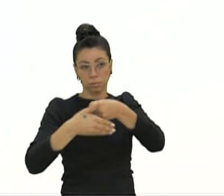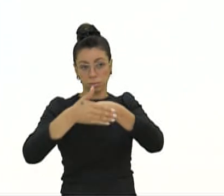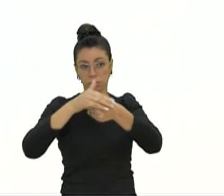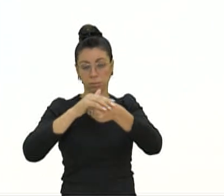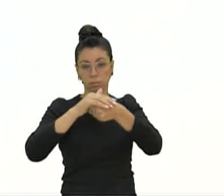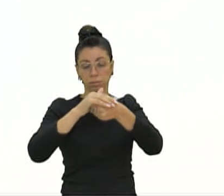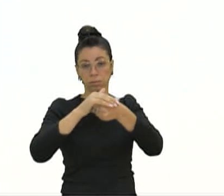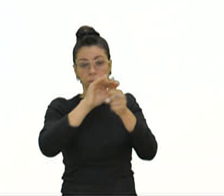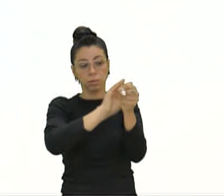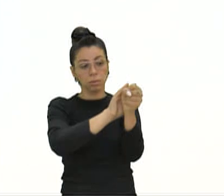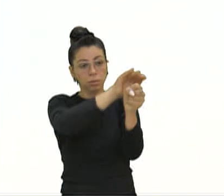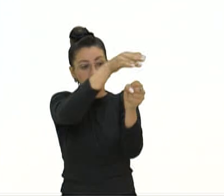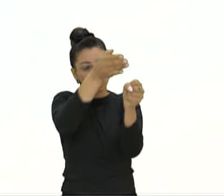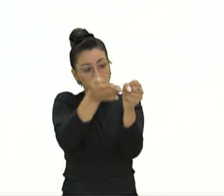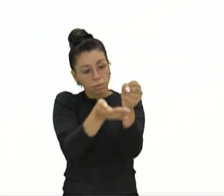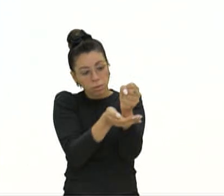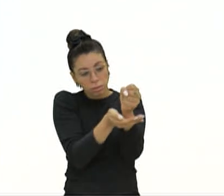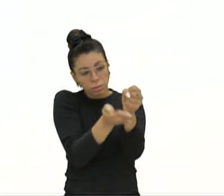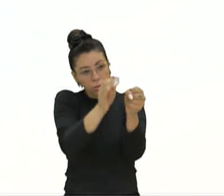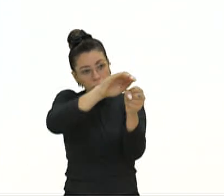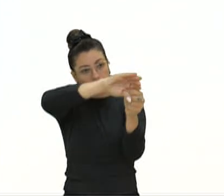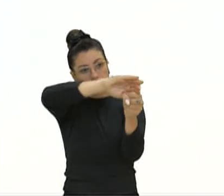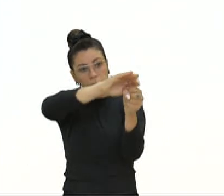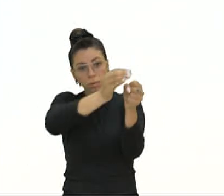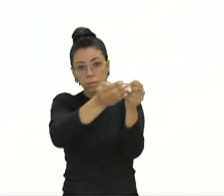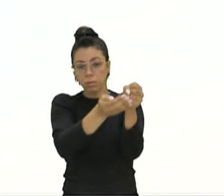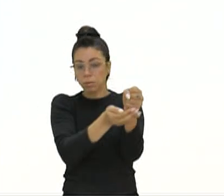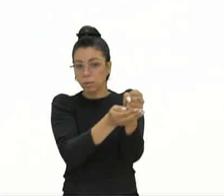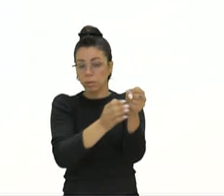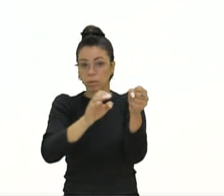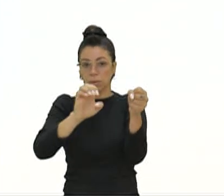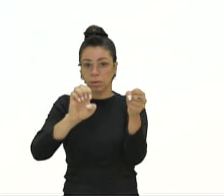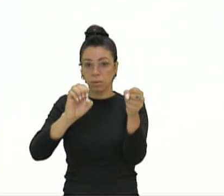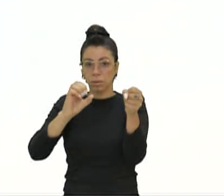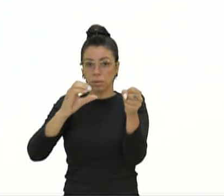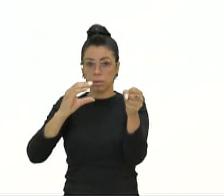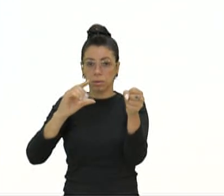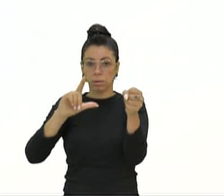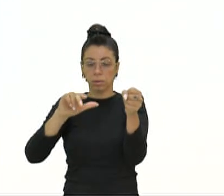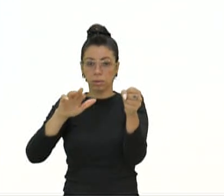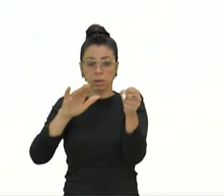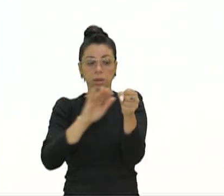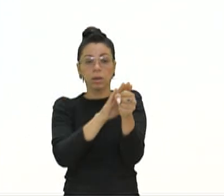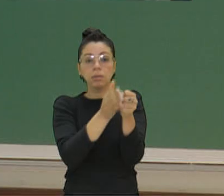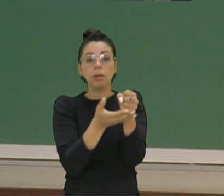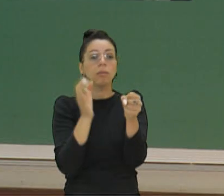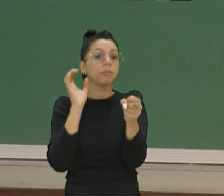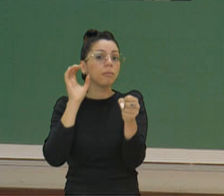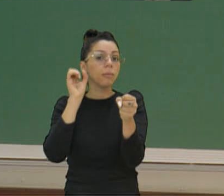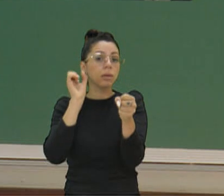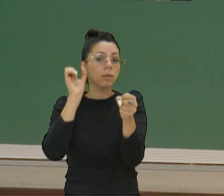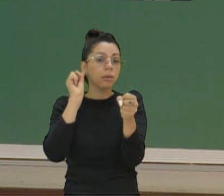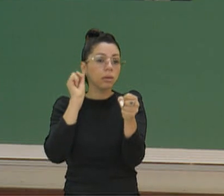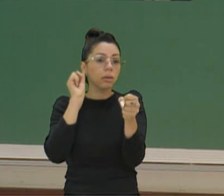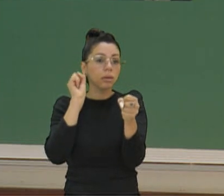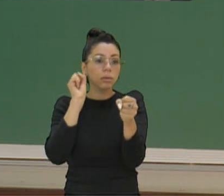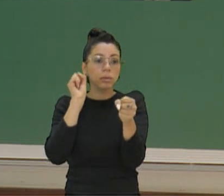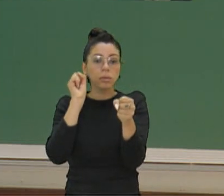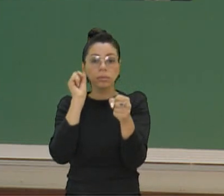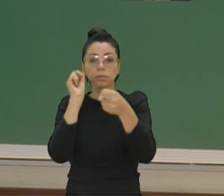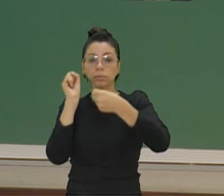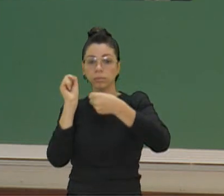temos toda a camada mais externa, que é a esclera, que ela é branca. Aí nós temos,